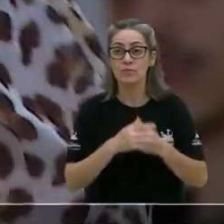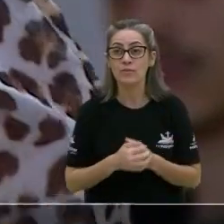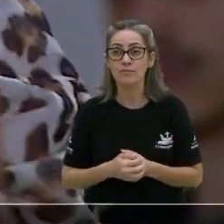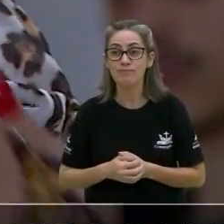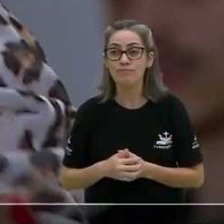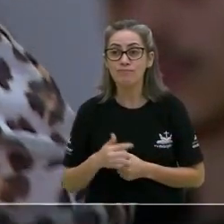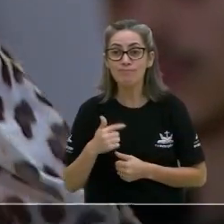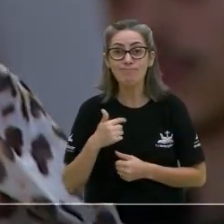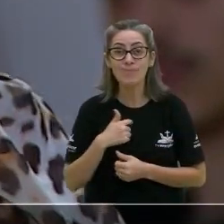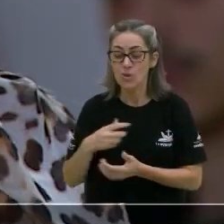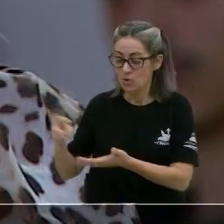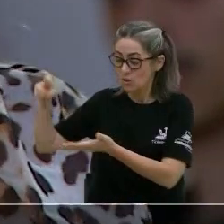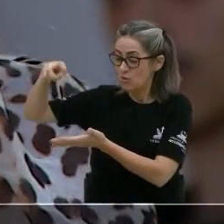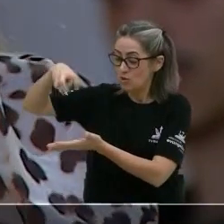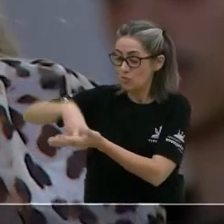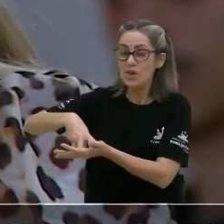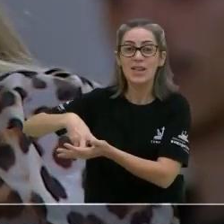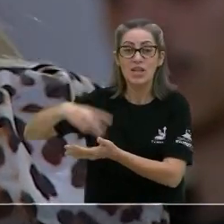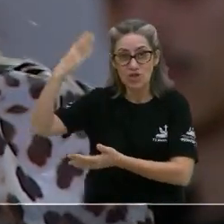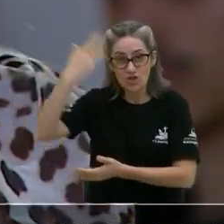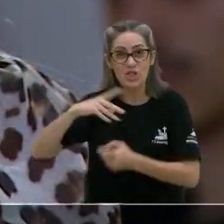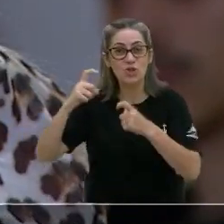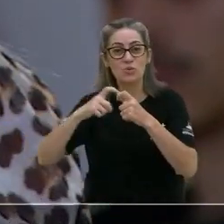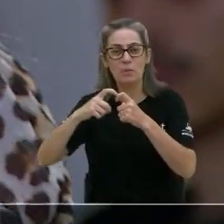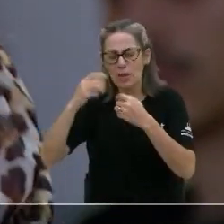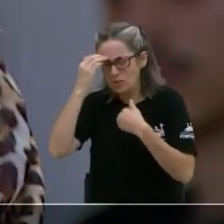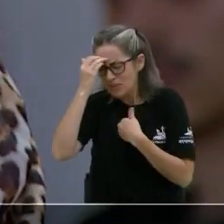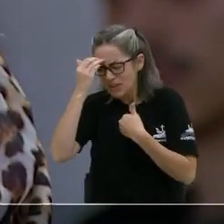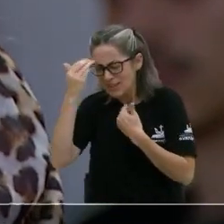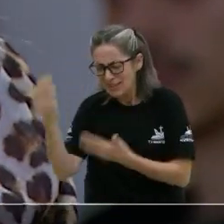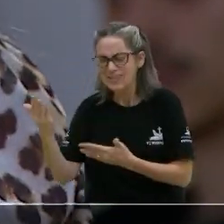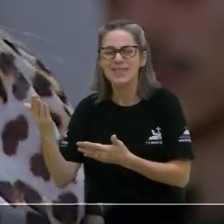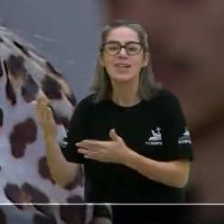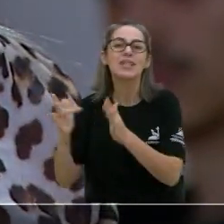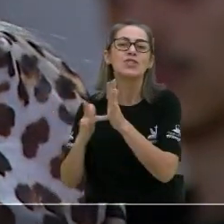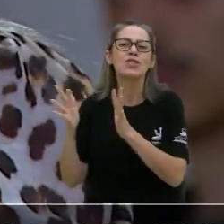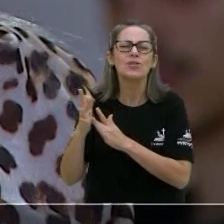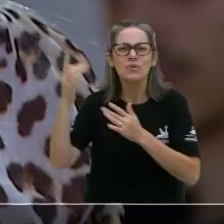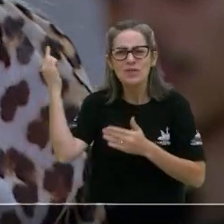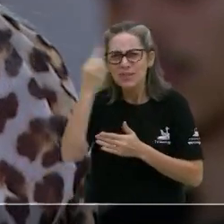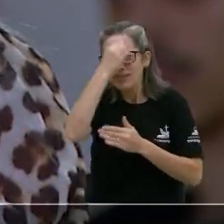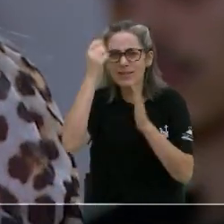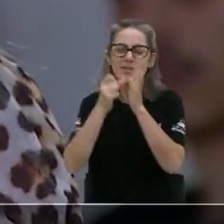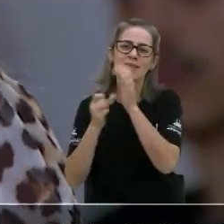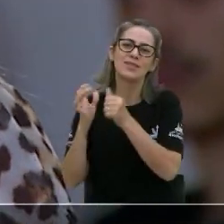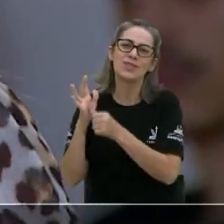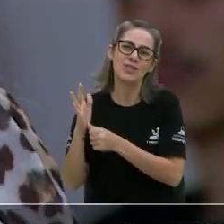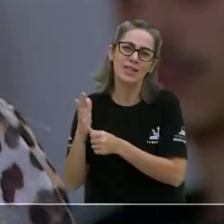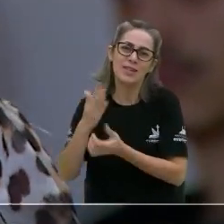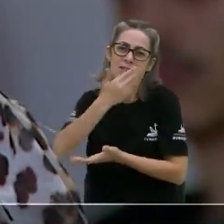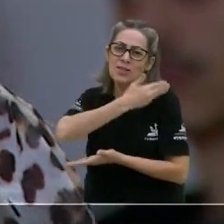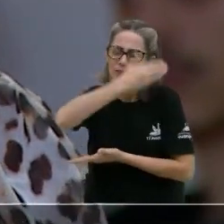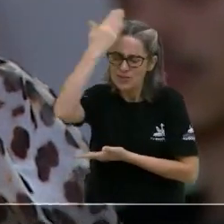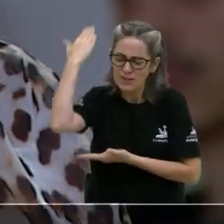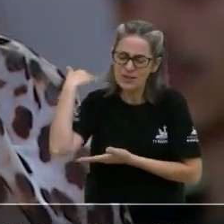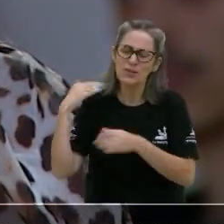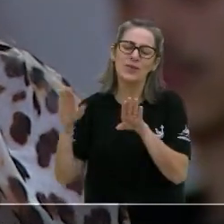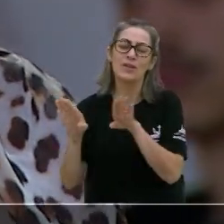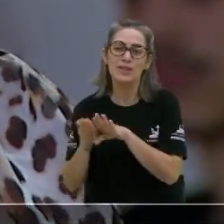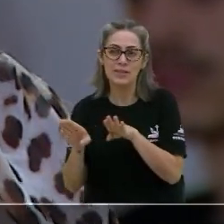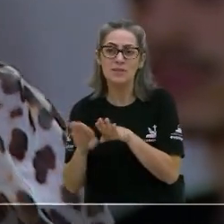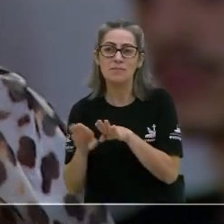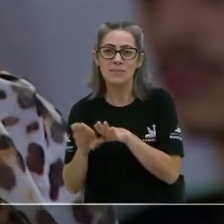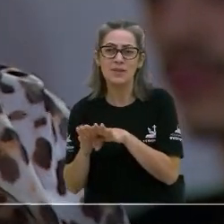eu me ajoelhei diante dele para agradecer a Jesus das Santas Chagas, a Nossa Senhora do Desterro,